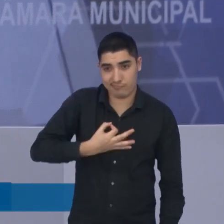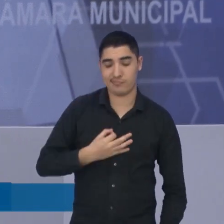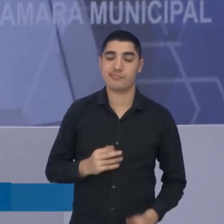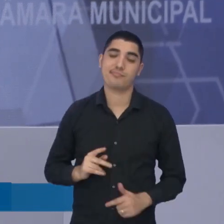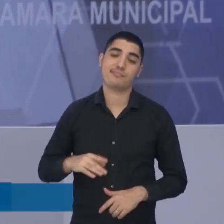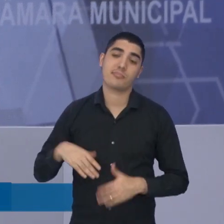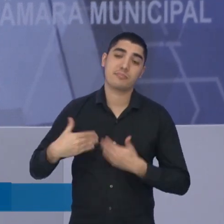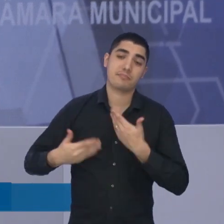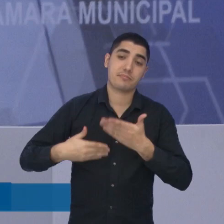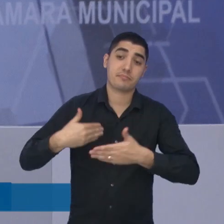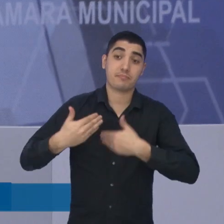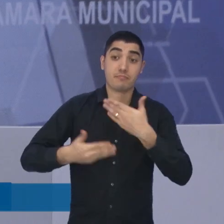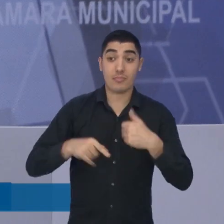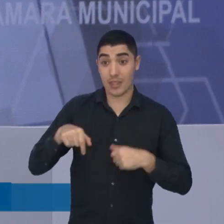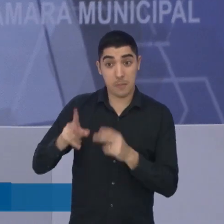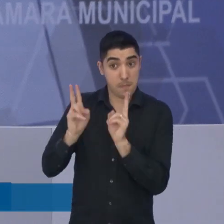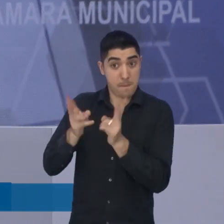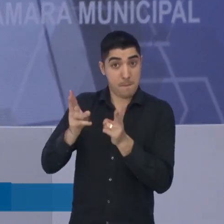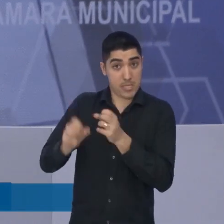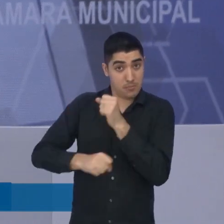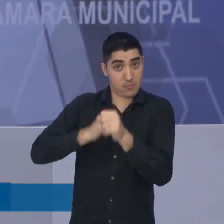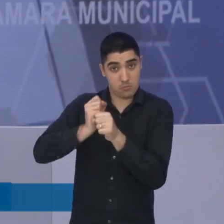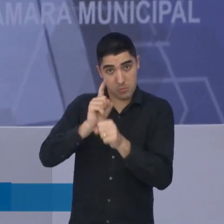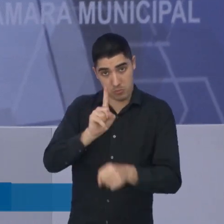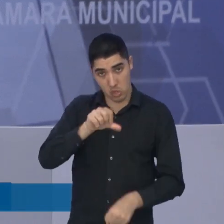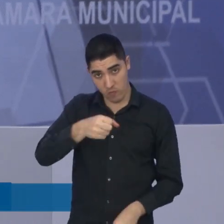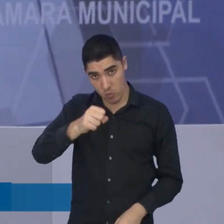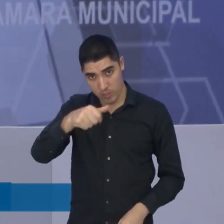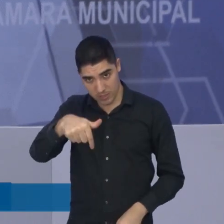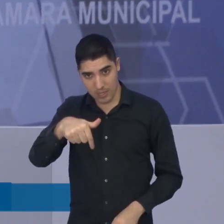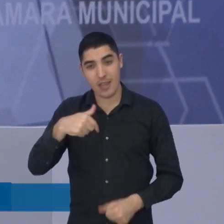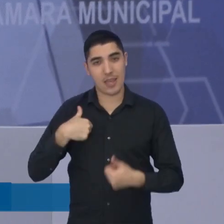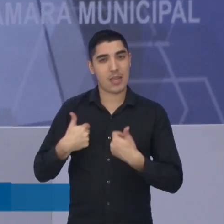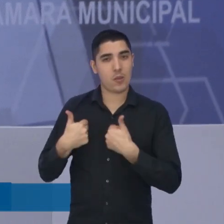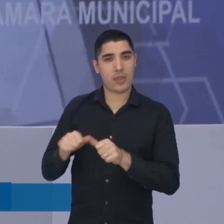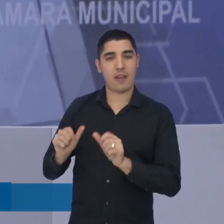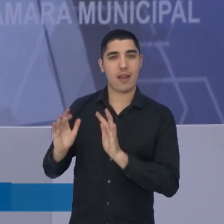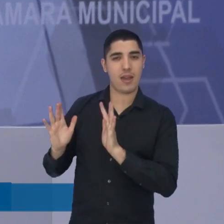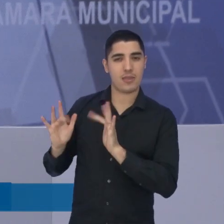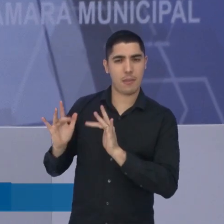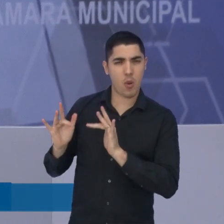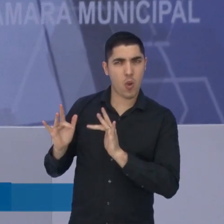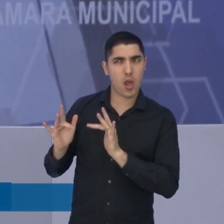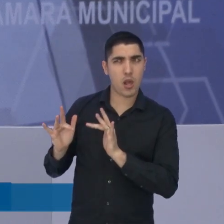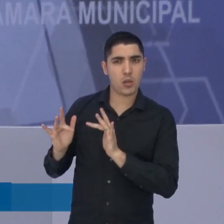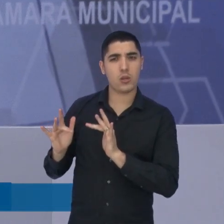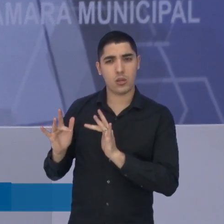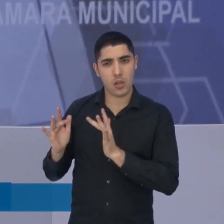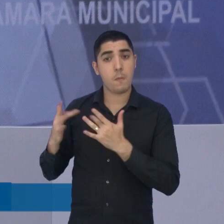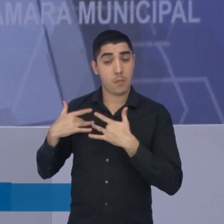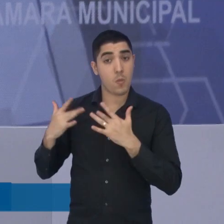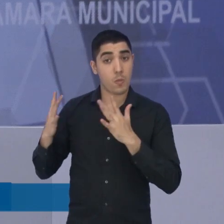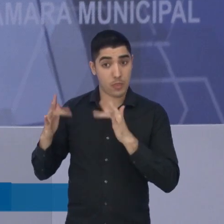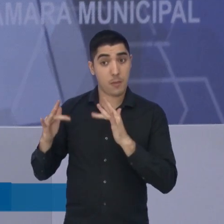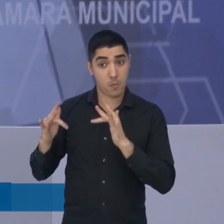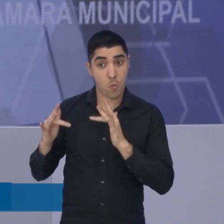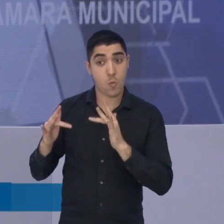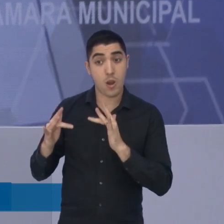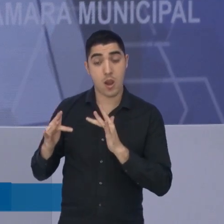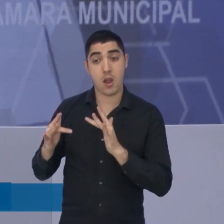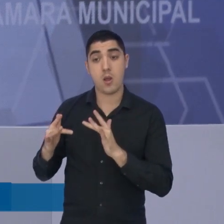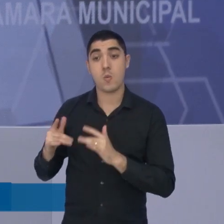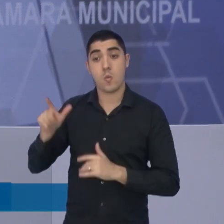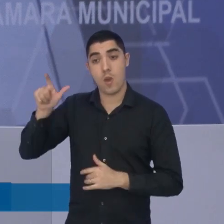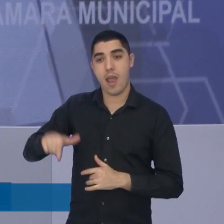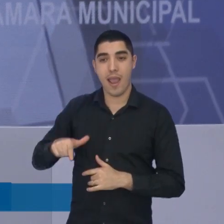Coincidiu que esse ano eu estava namorando meu marido, que foi colega da turma